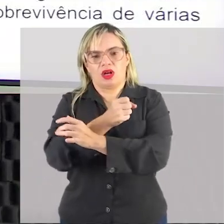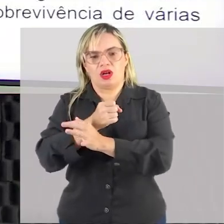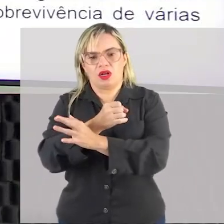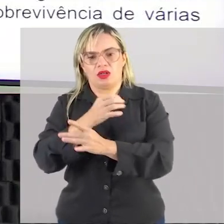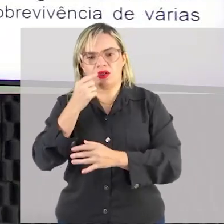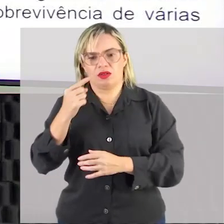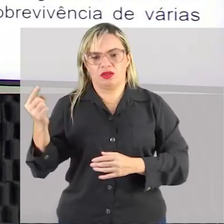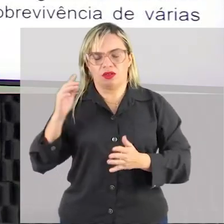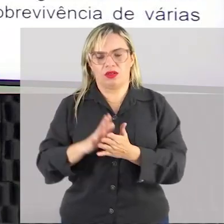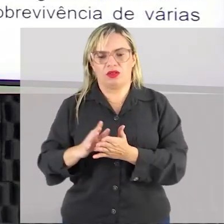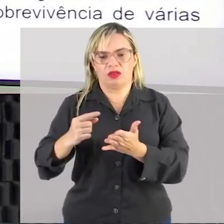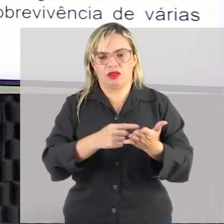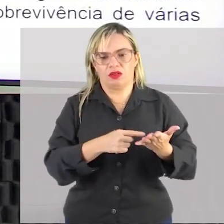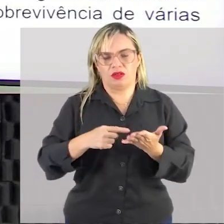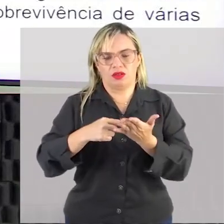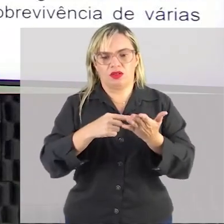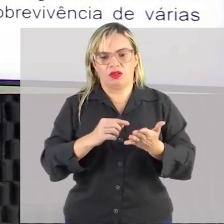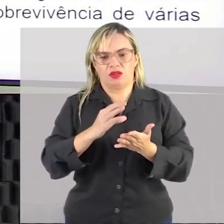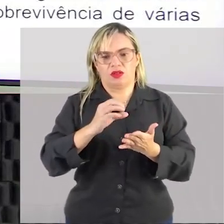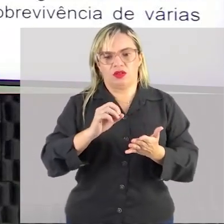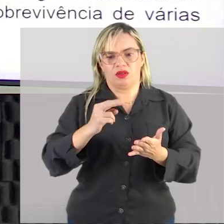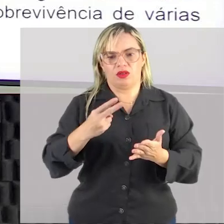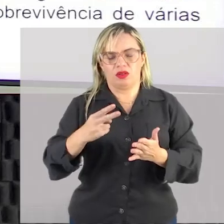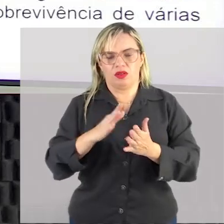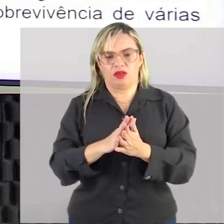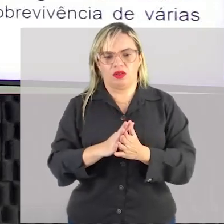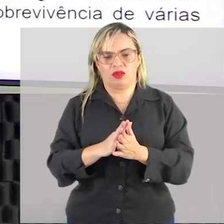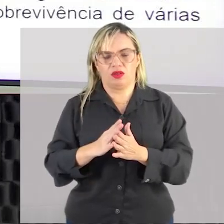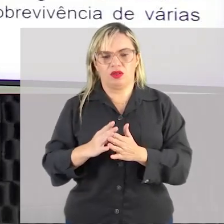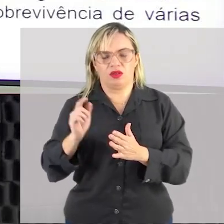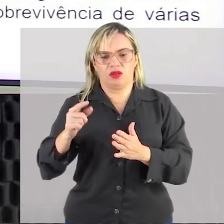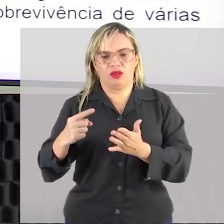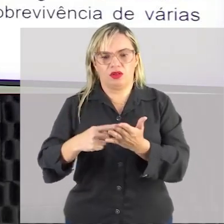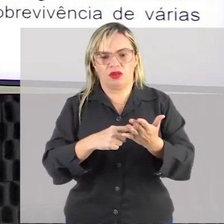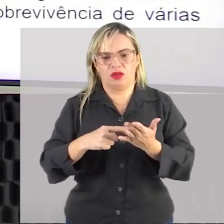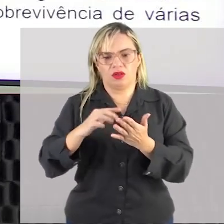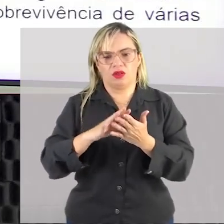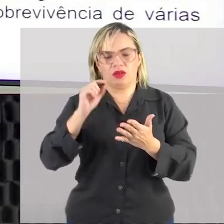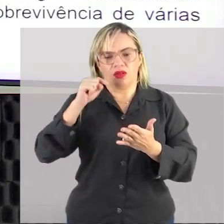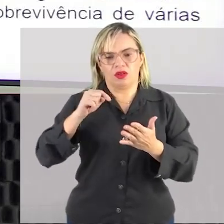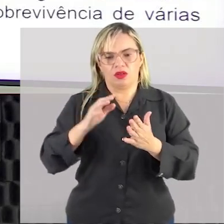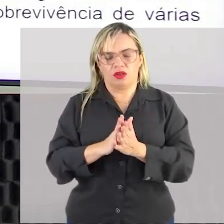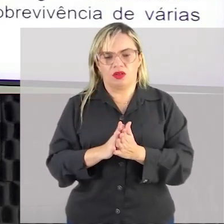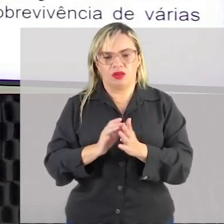O gás carbônico combina-se com as águas dos oceanos, provocando uma alteração importante de suas propriedades.